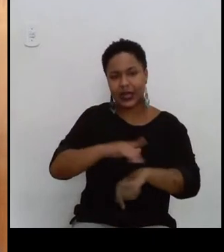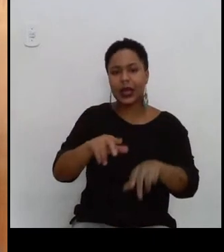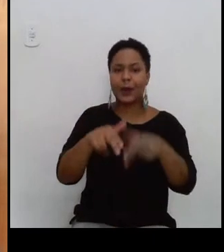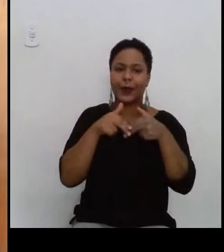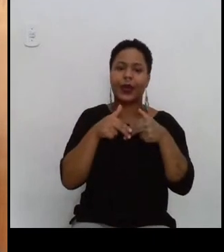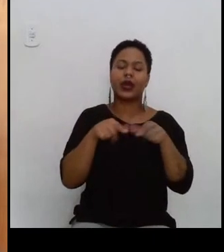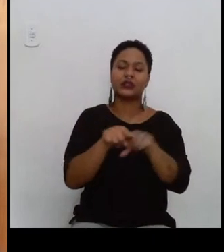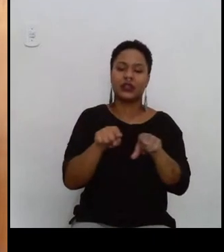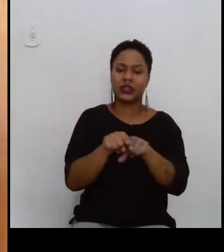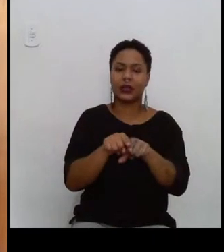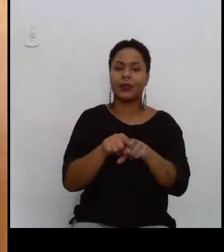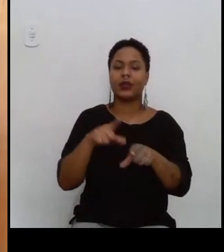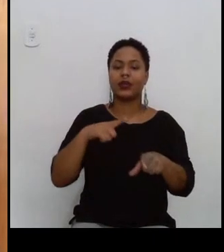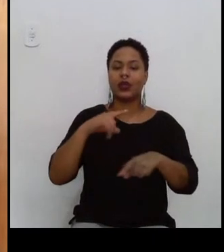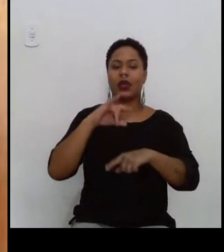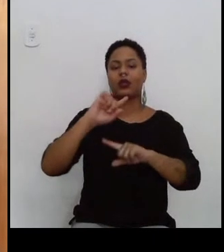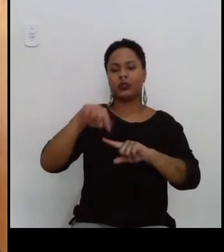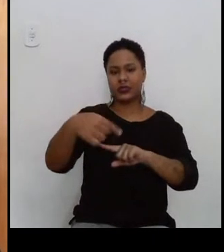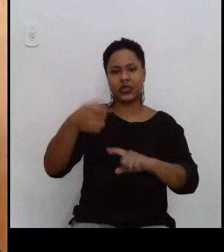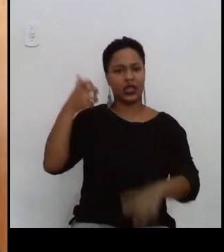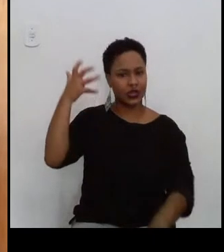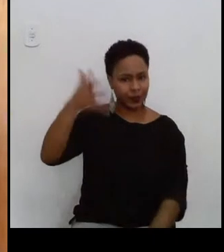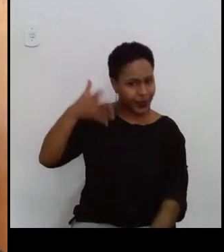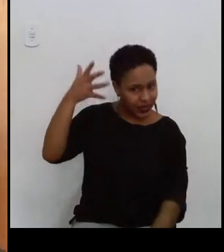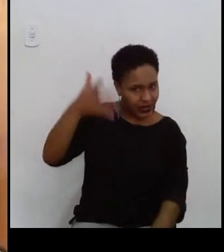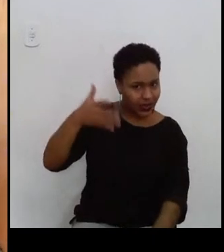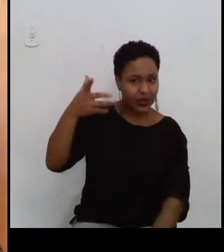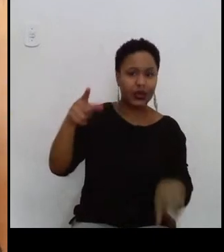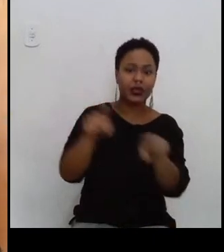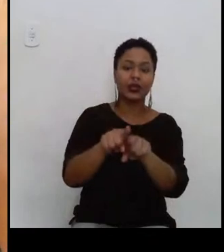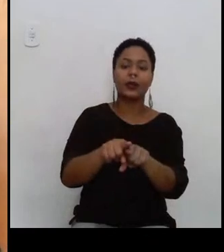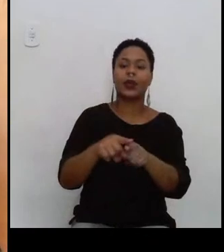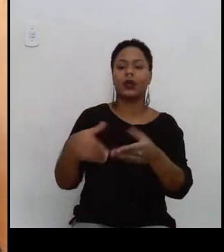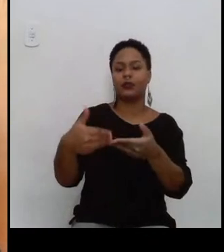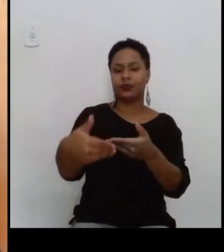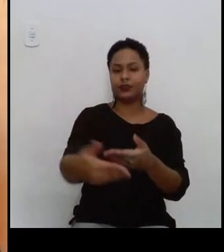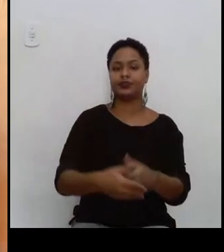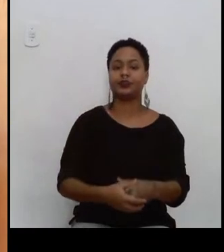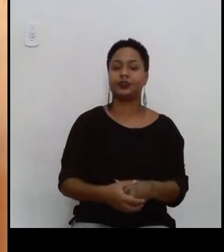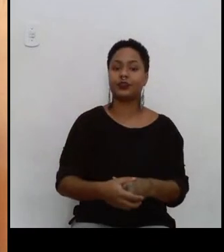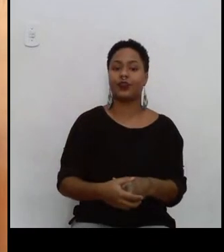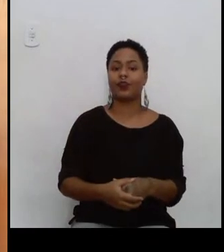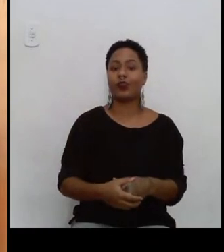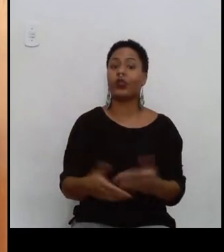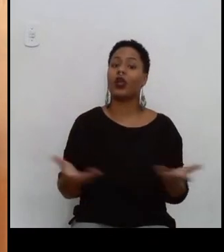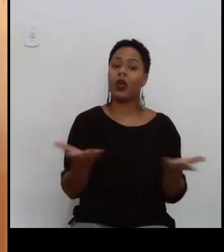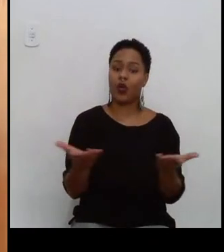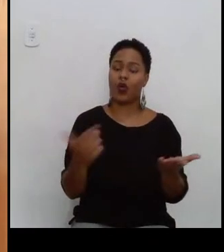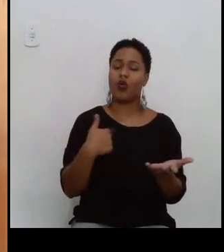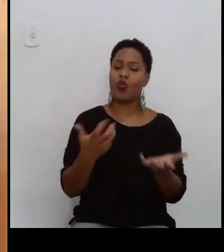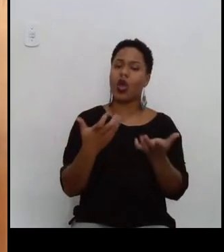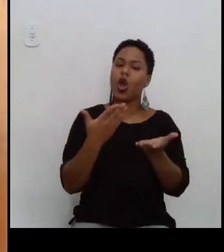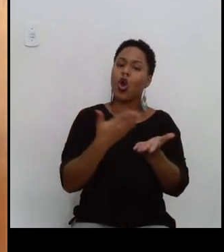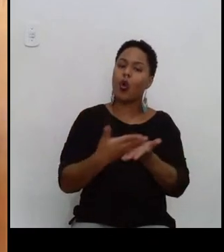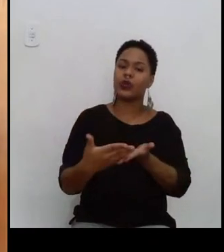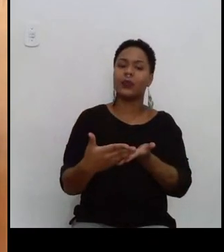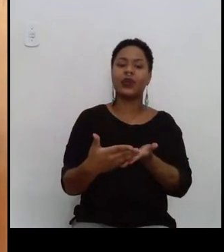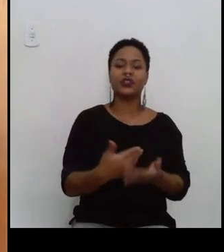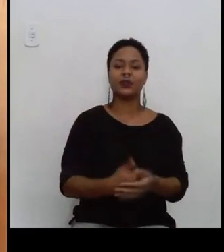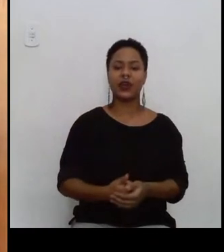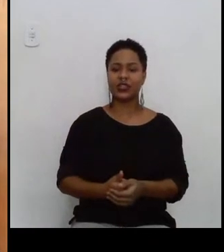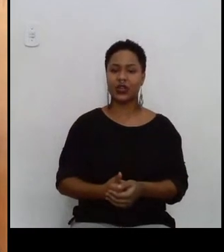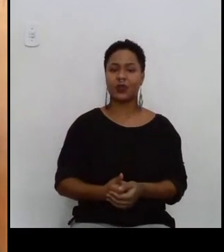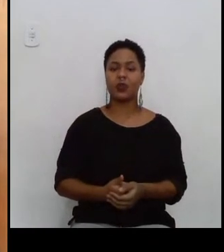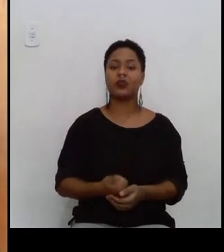uma posterior é quiser a iniciar comentando me trajetória não como a investigar